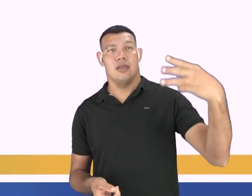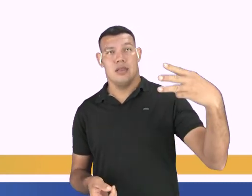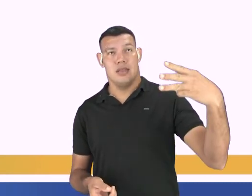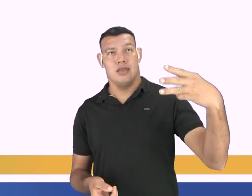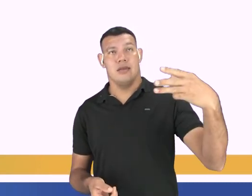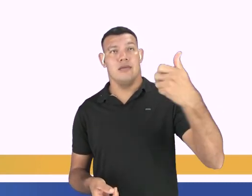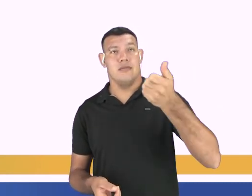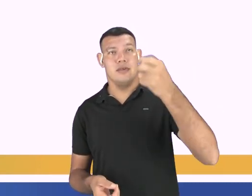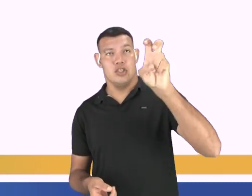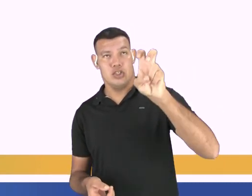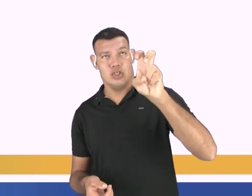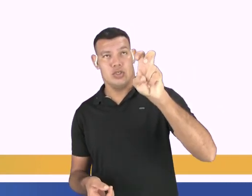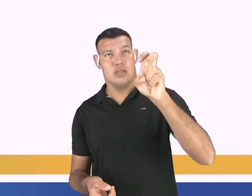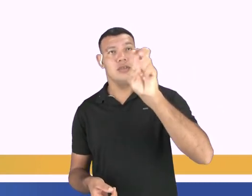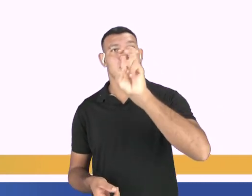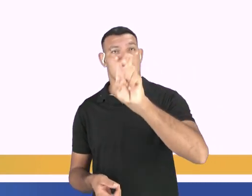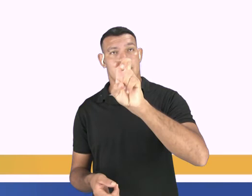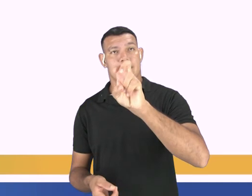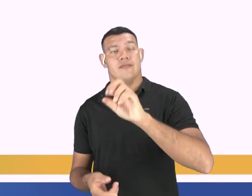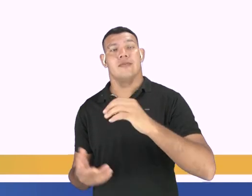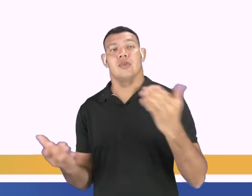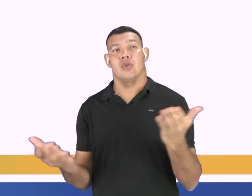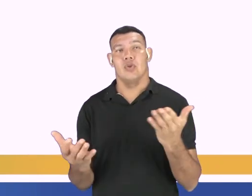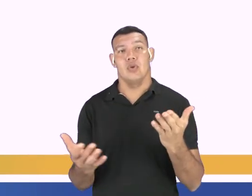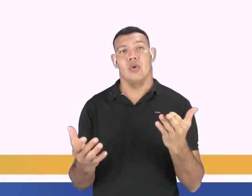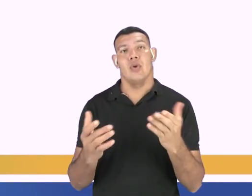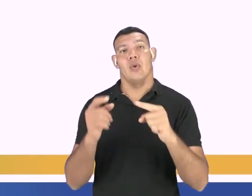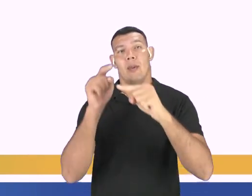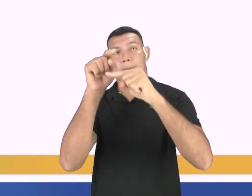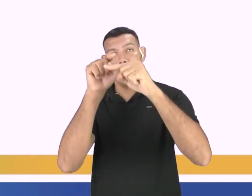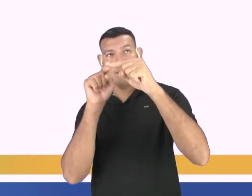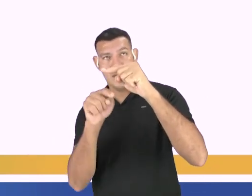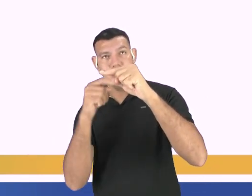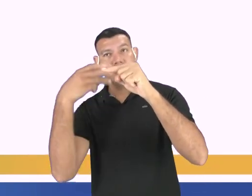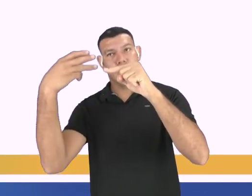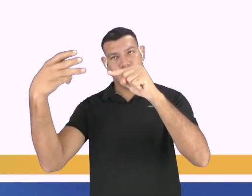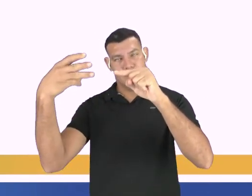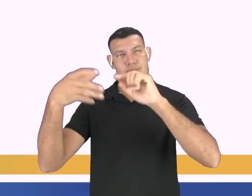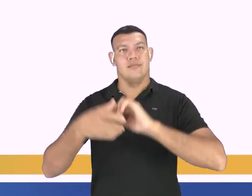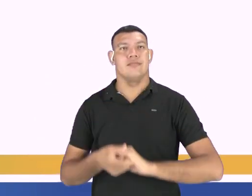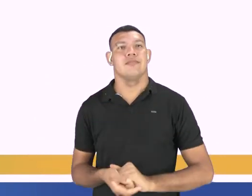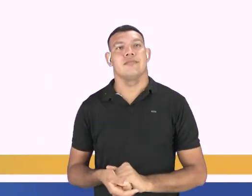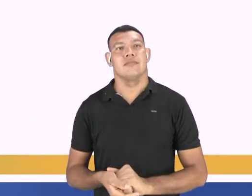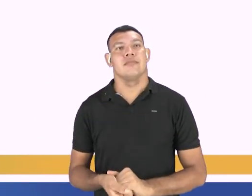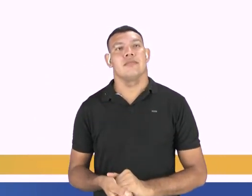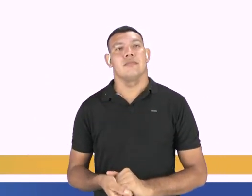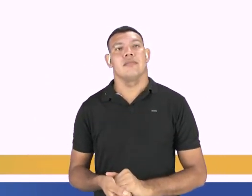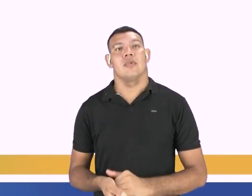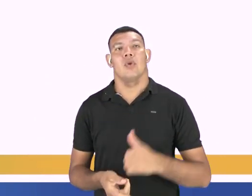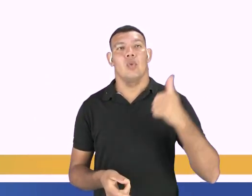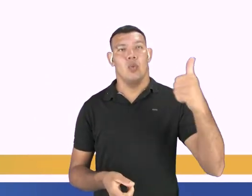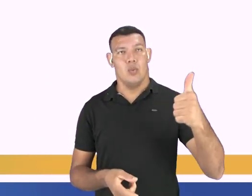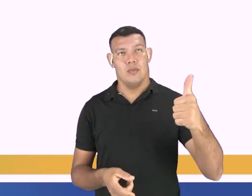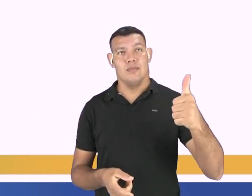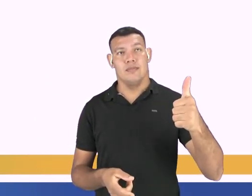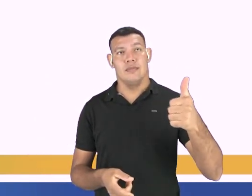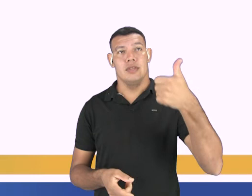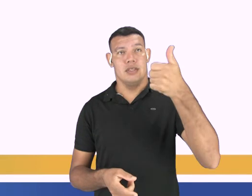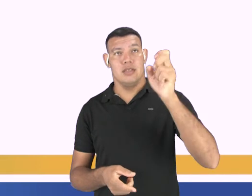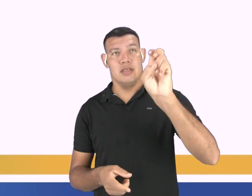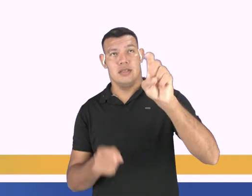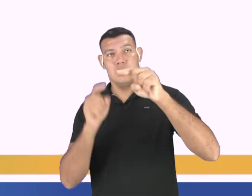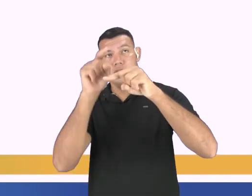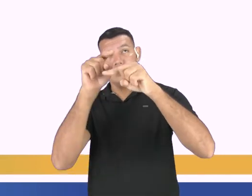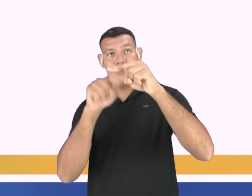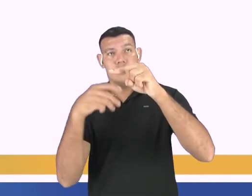aí que vai permitir essa divisão é o número 3, certo? 3 dividido para 3 é 1, 15 dividido